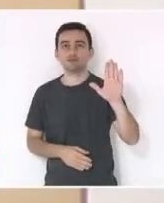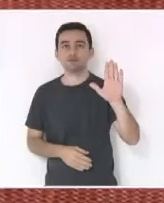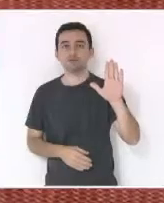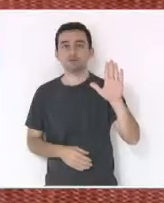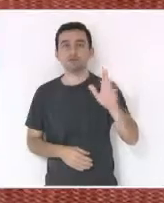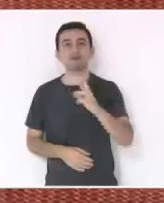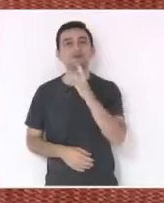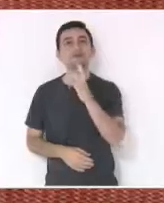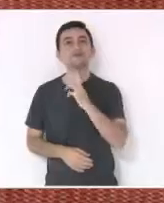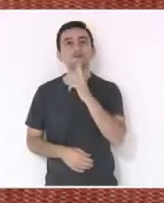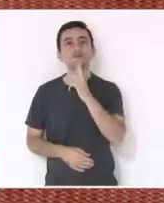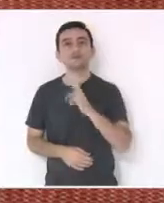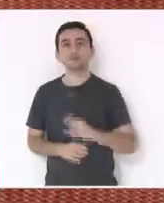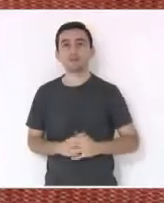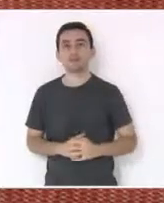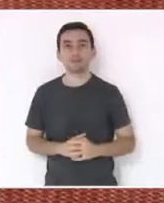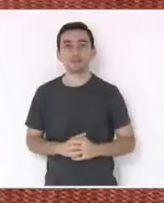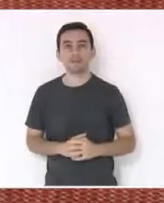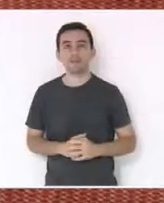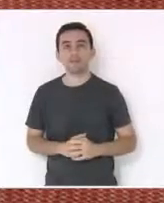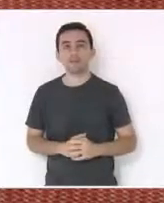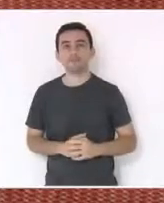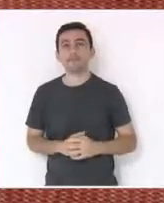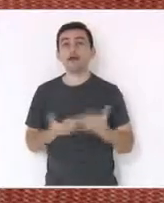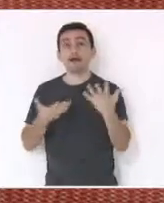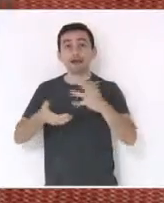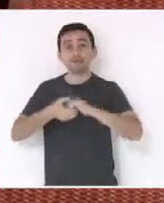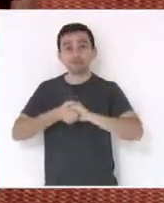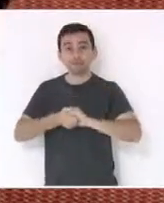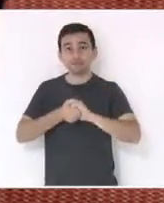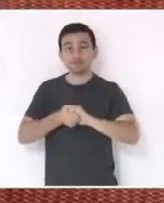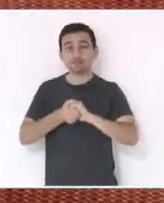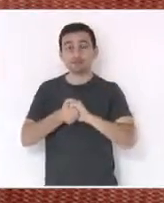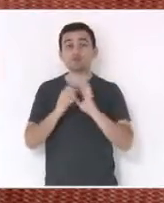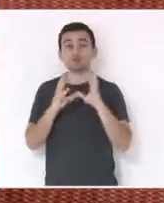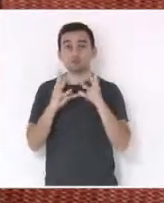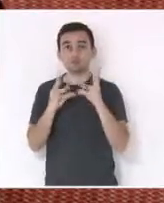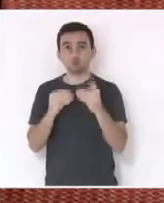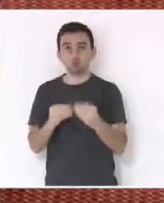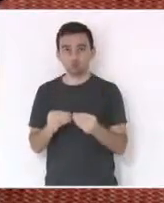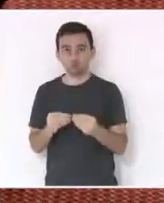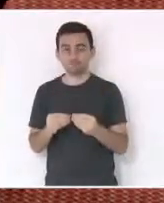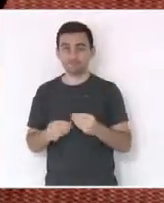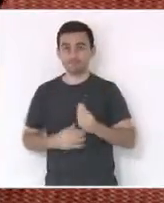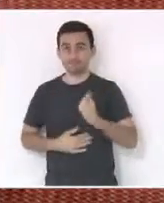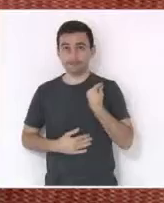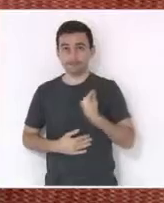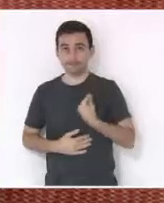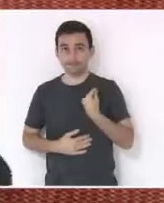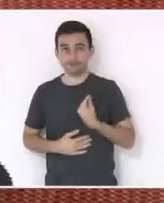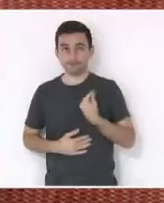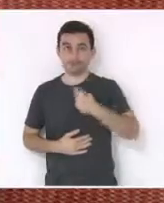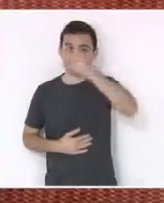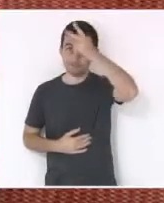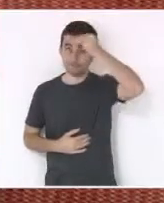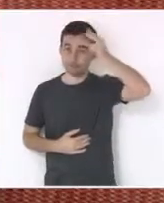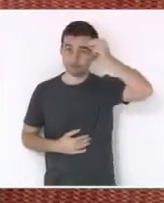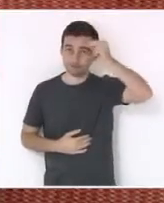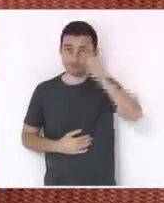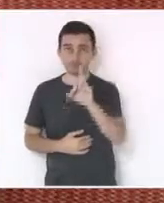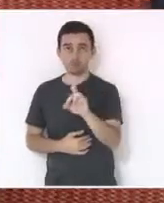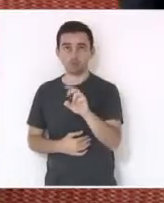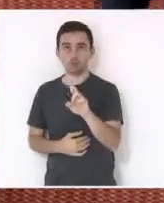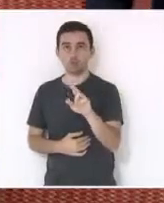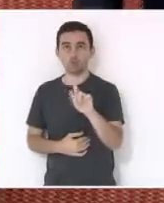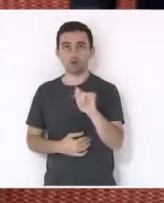presidente bom dia a todos eu só queria que saudar e agradecer pela presença do nosso prefeito é bom é isso douglas melo